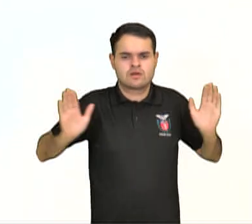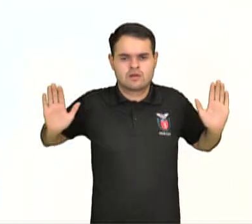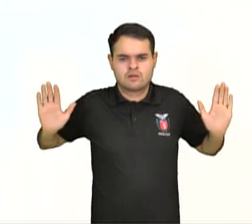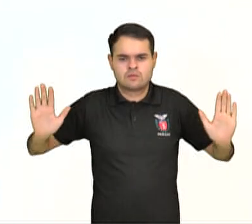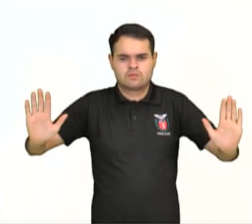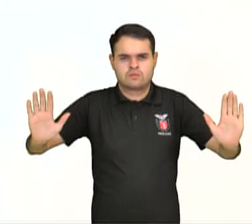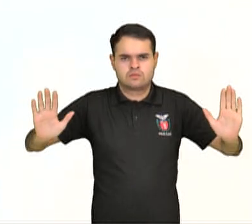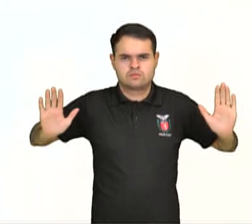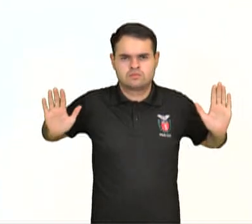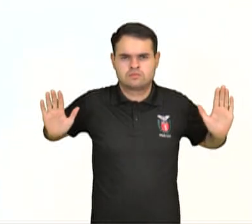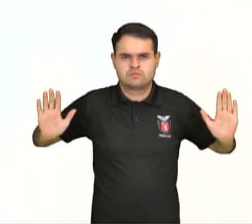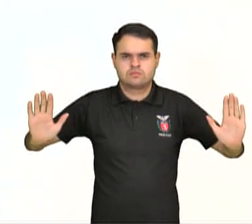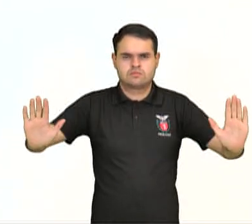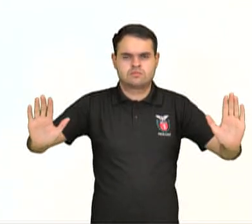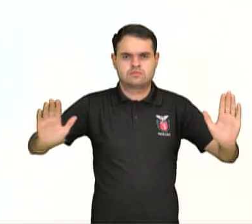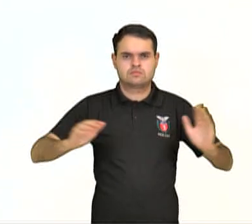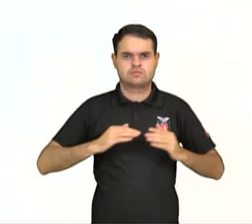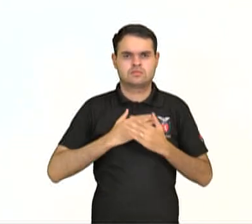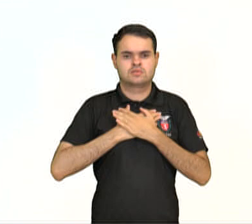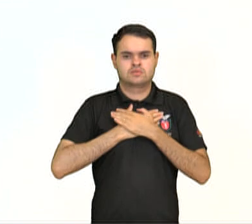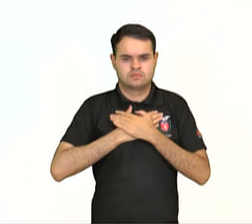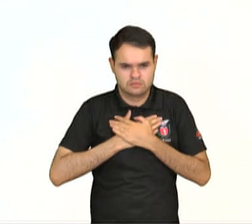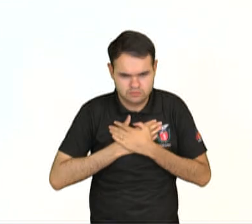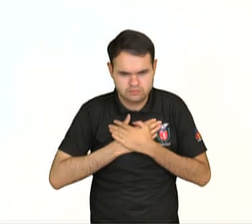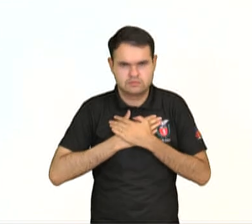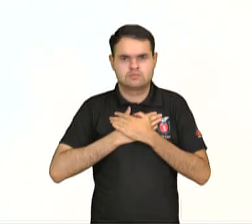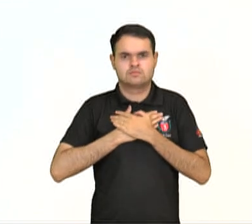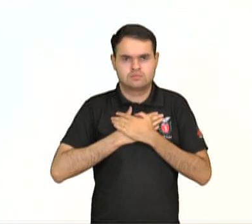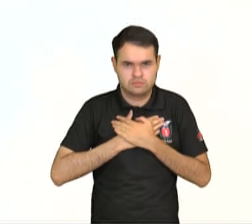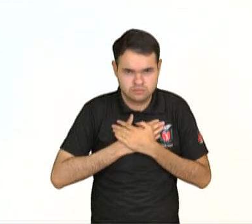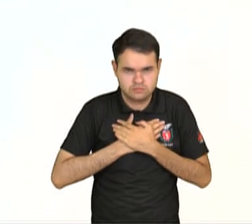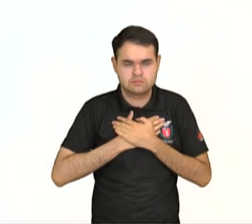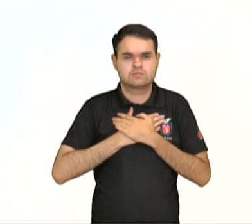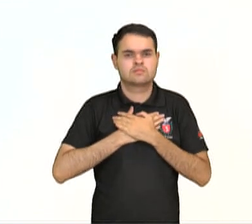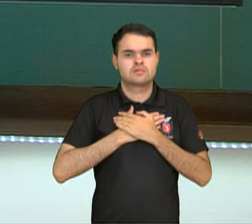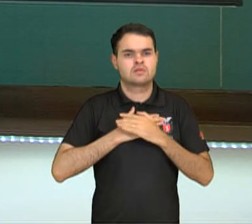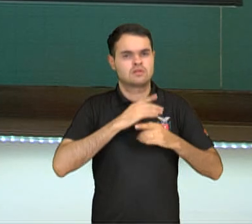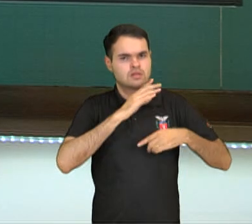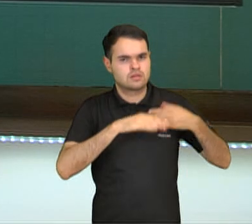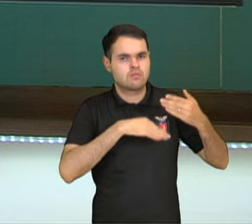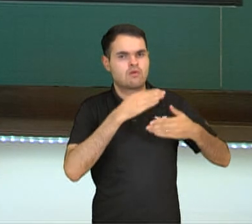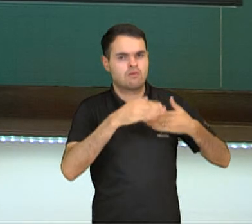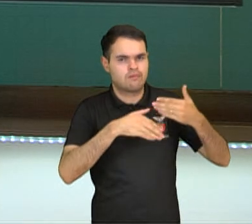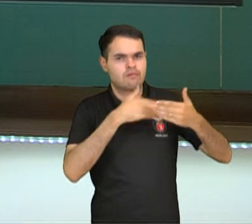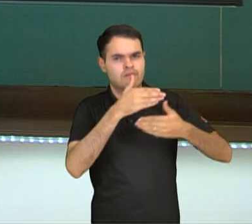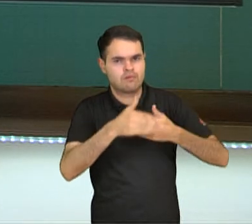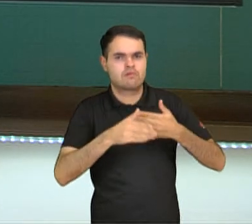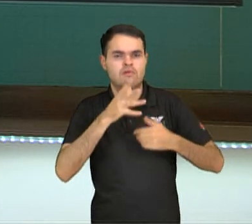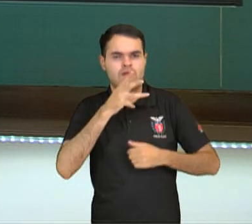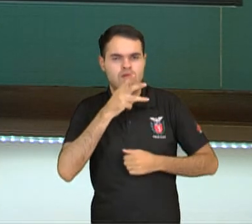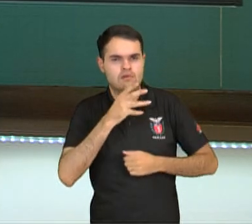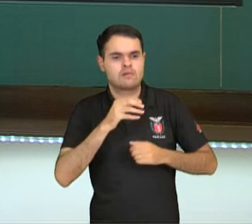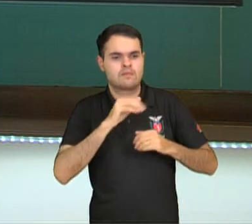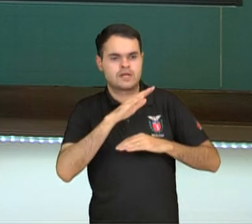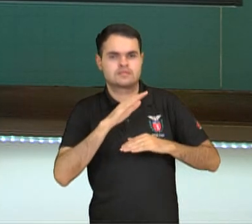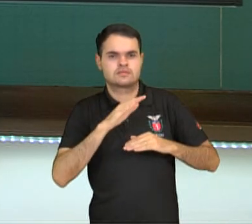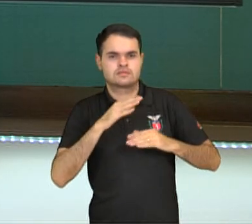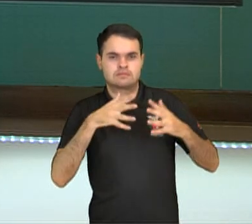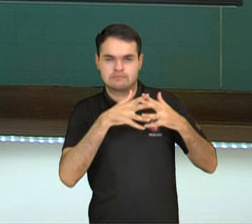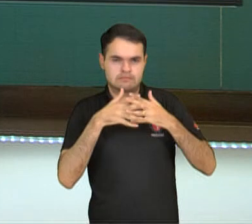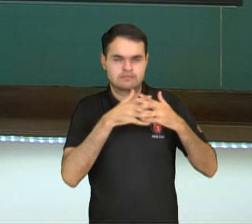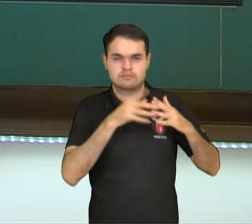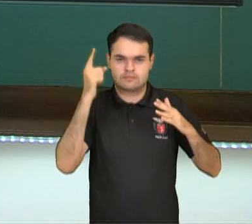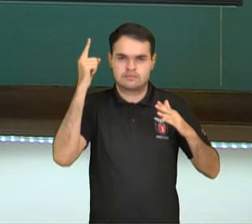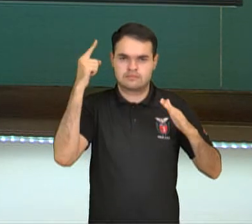e agachamentos, antes de evoluir para os movimentos mais complexos. Existem também movimentos bem mais